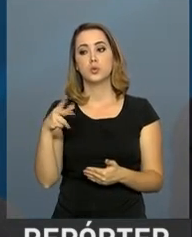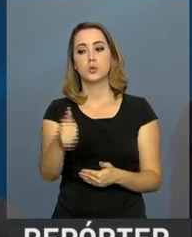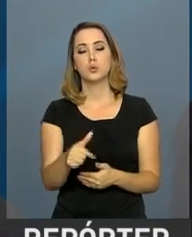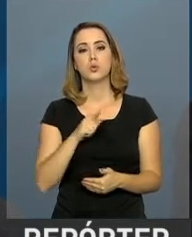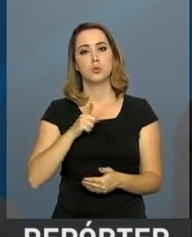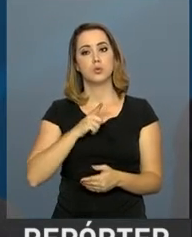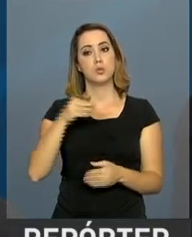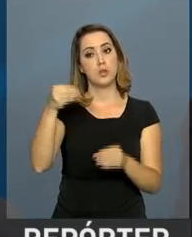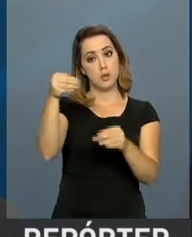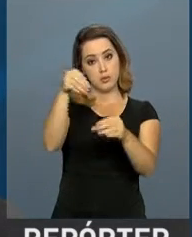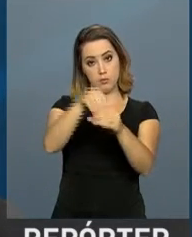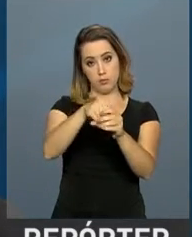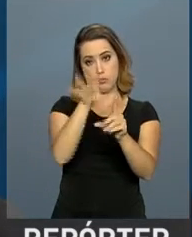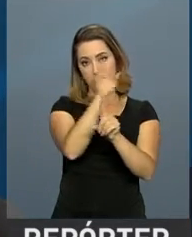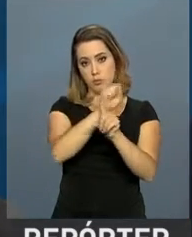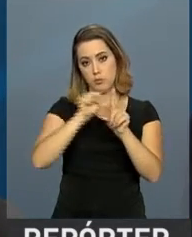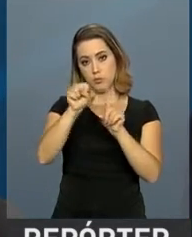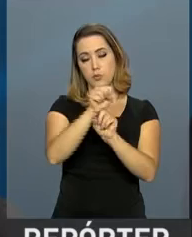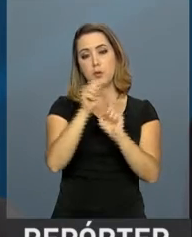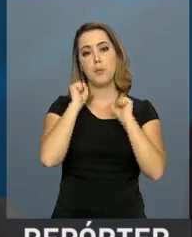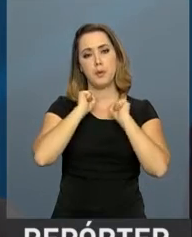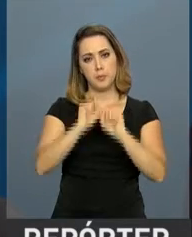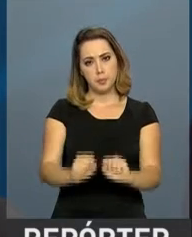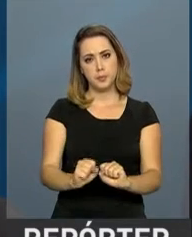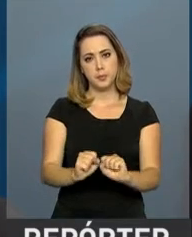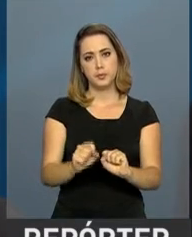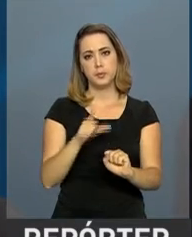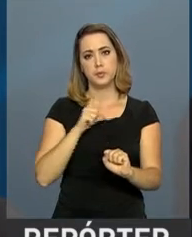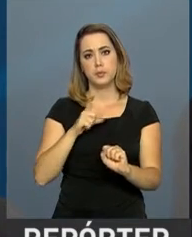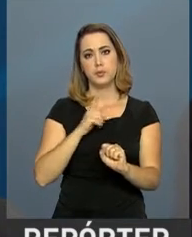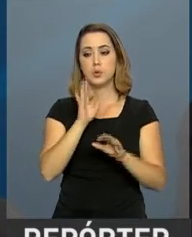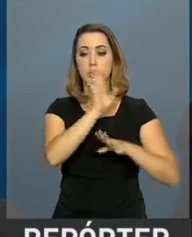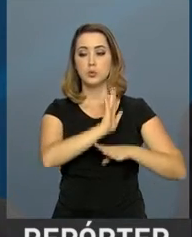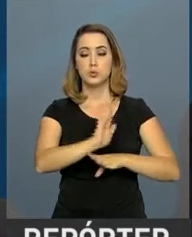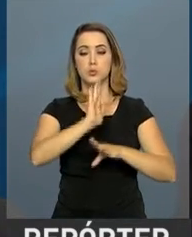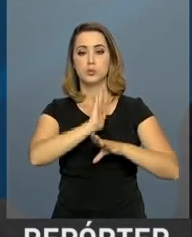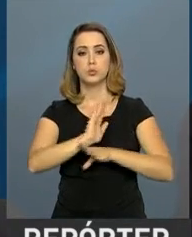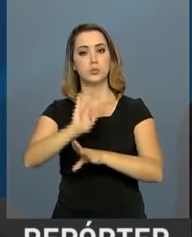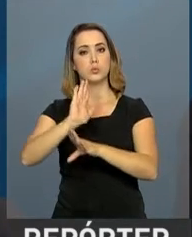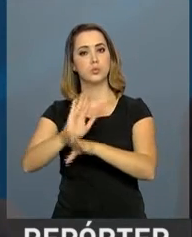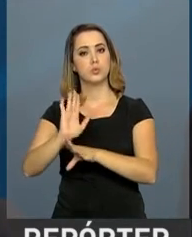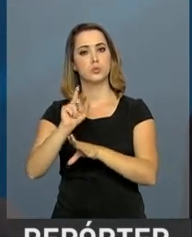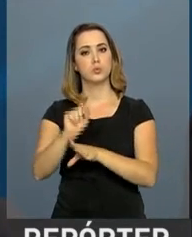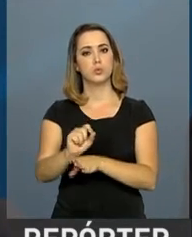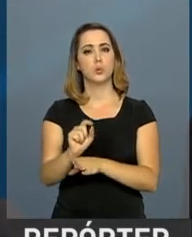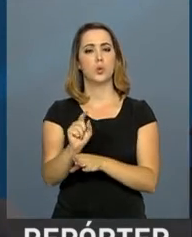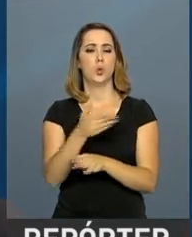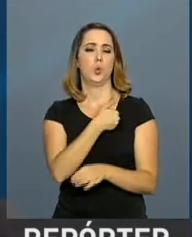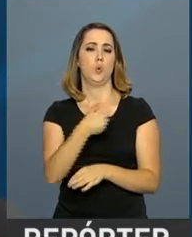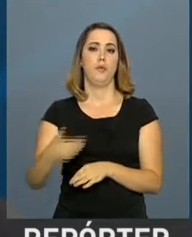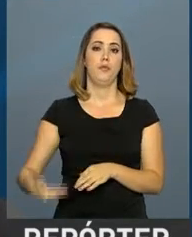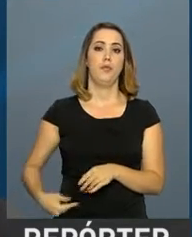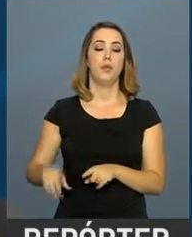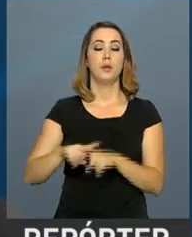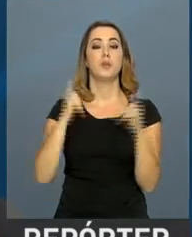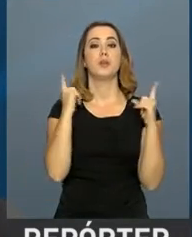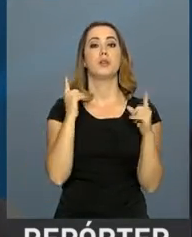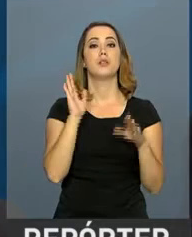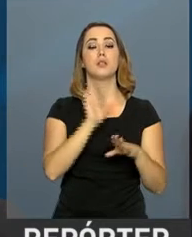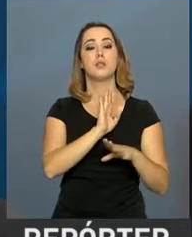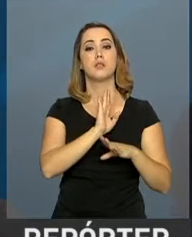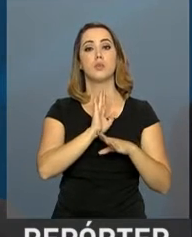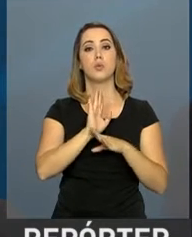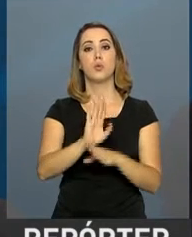sociedade e pela possibilidade que tem de auxiliar não governo mas auxiliar a